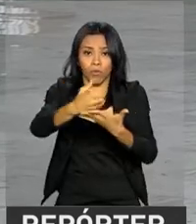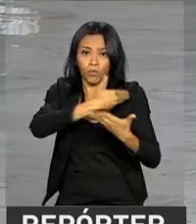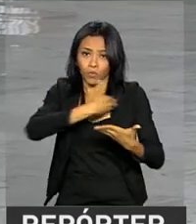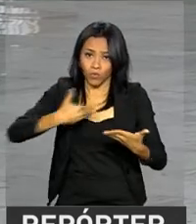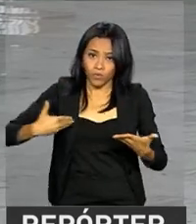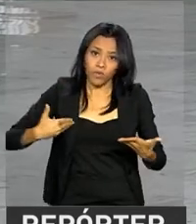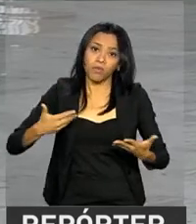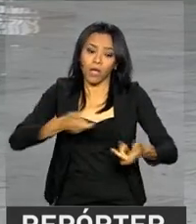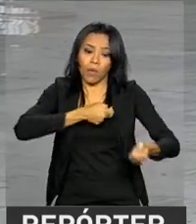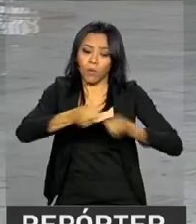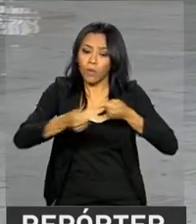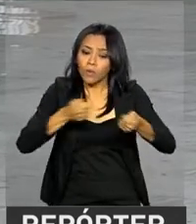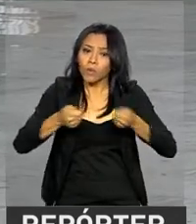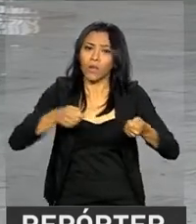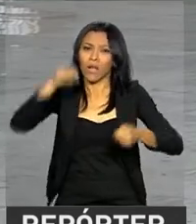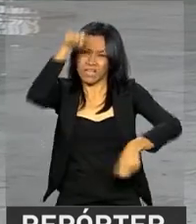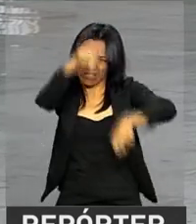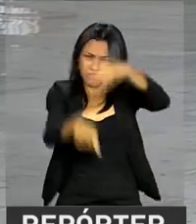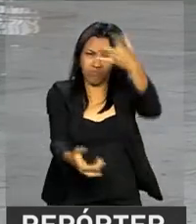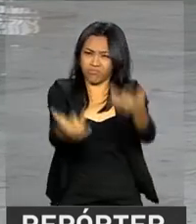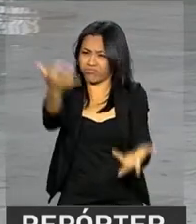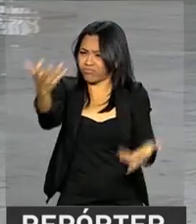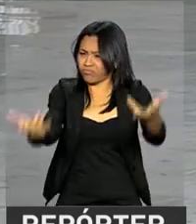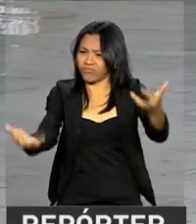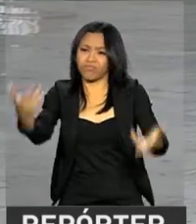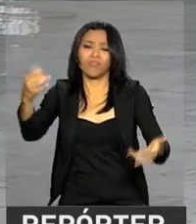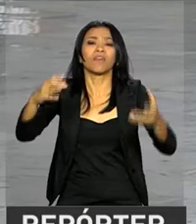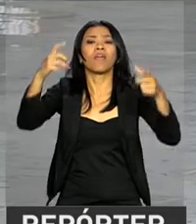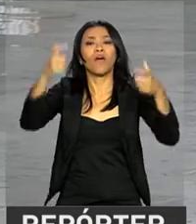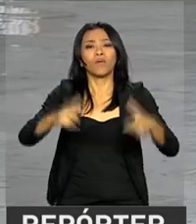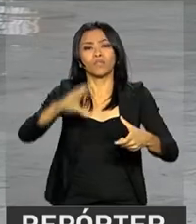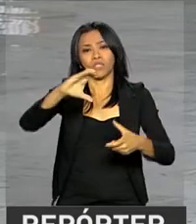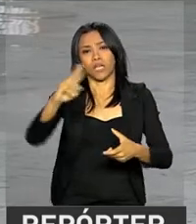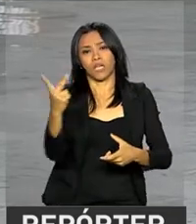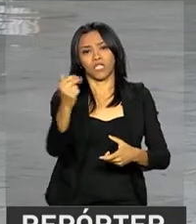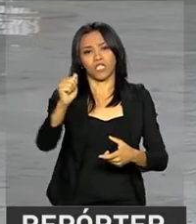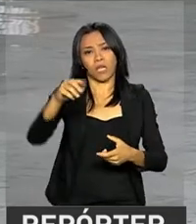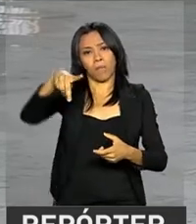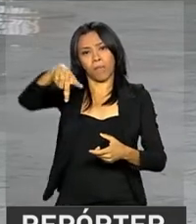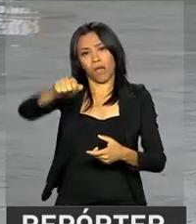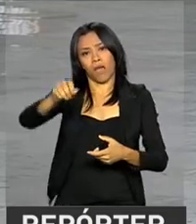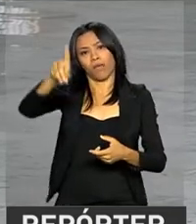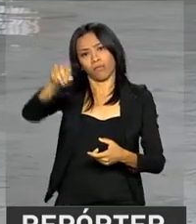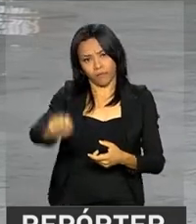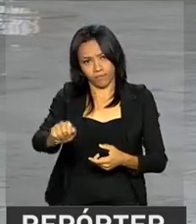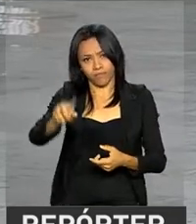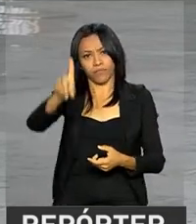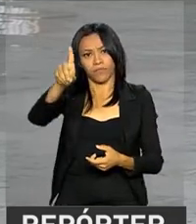incêndio que atinge lá o Parque Nacional da Chapada dos Veadeiros, que é uma área